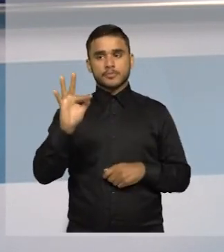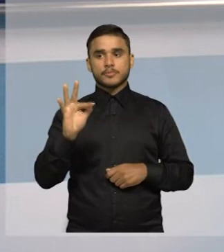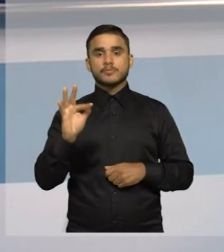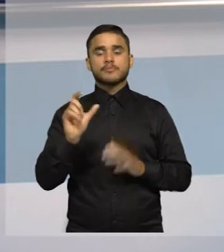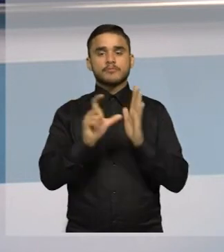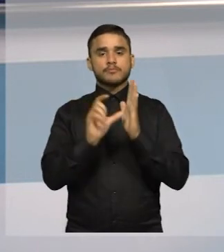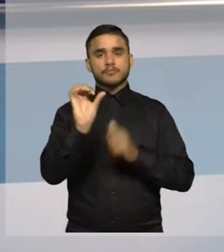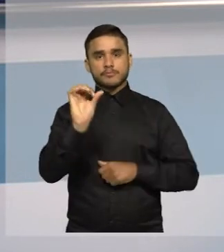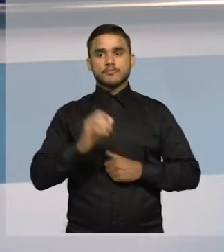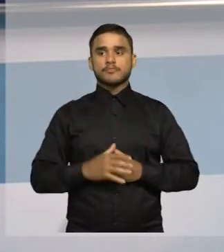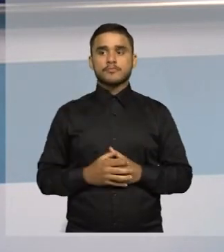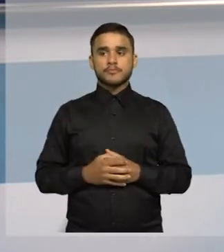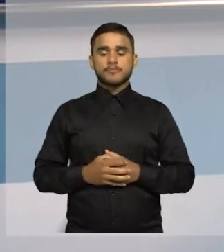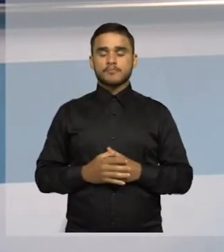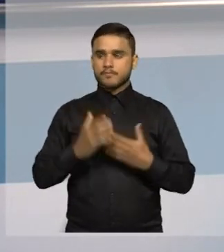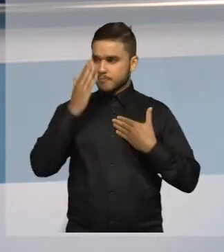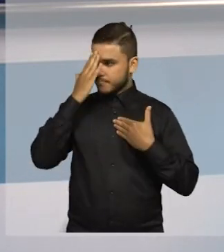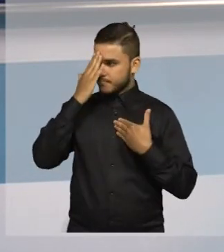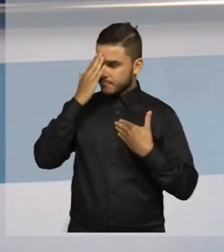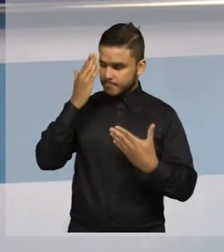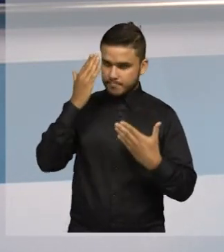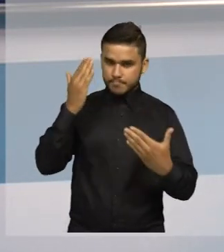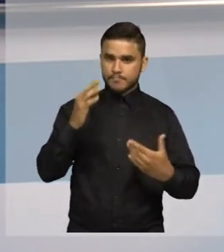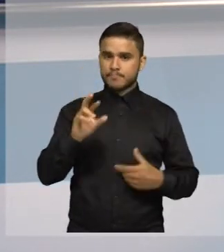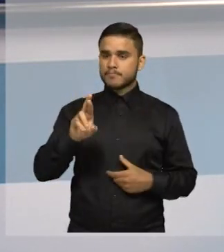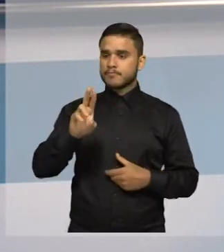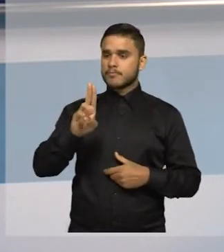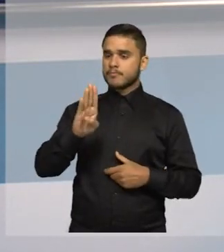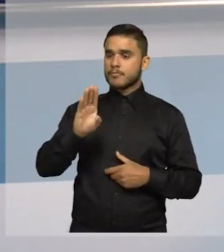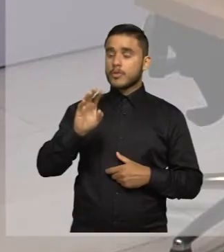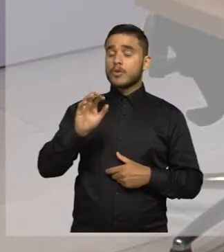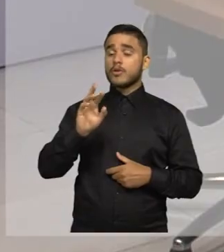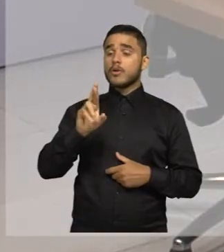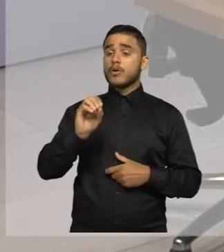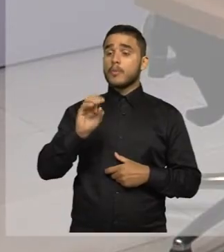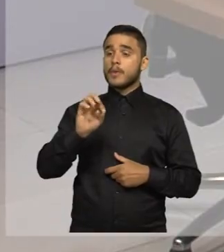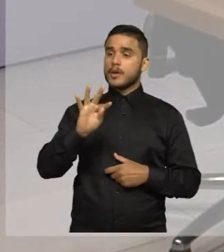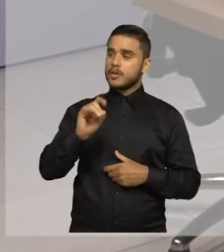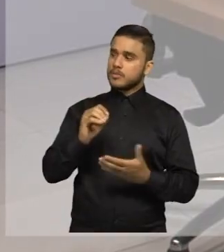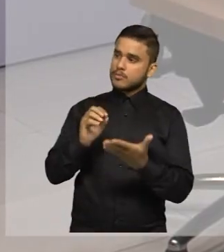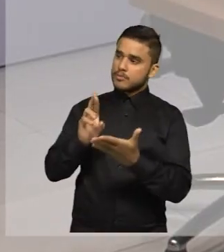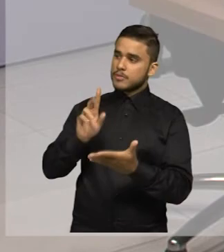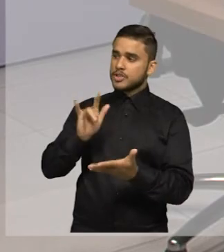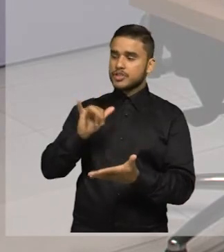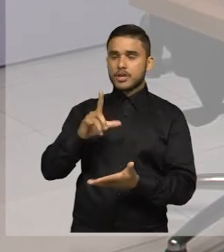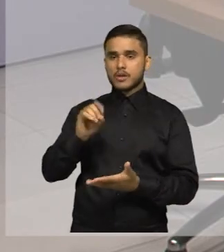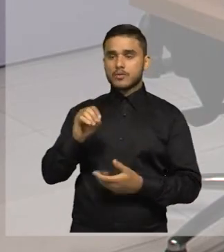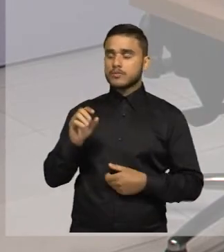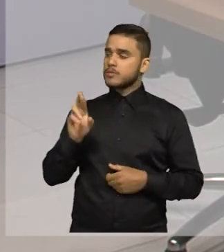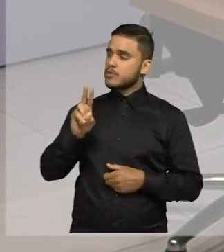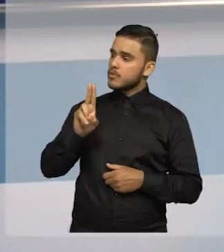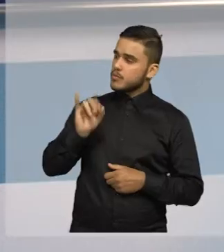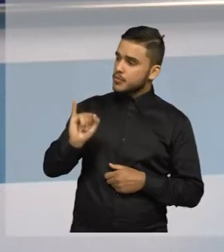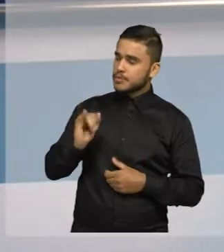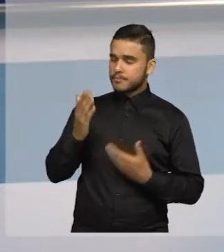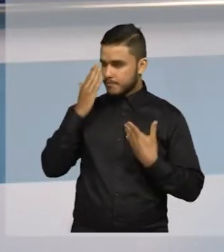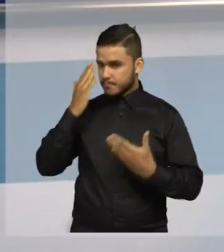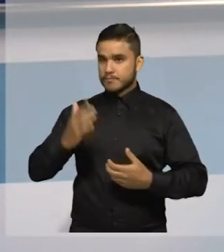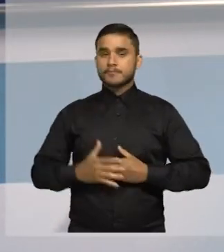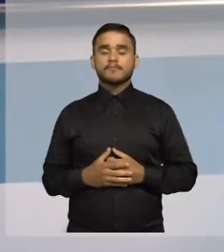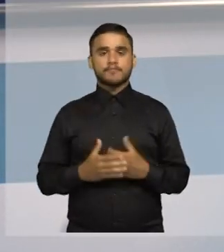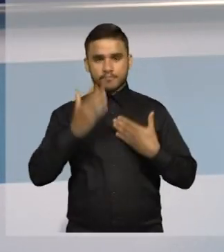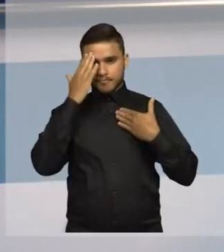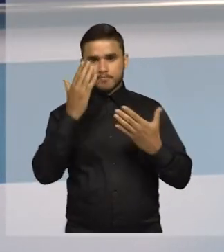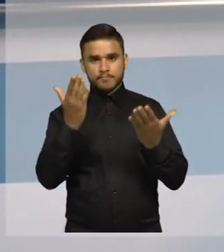canal 6 da Multiplay. Agradecendo aos professores Roberto Martins Rodrigues, Reginaldo Vasconcelos e Rui Martinho Rodrigues, em